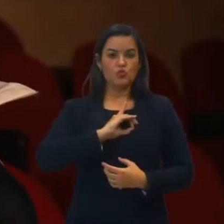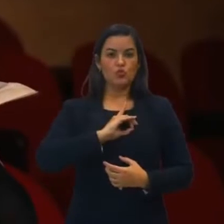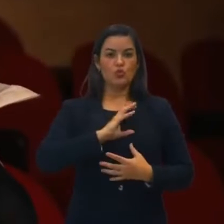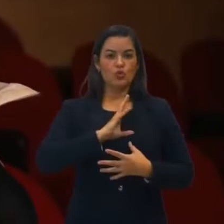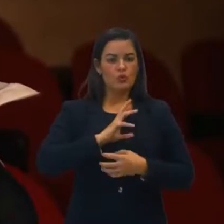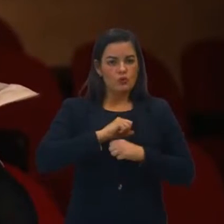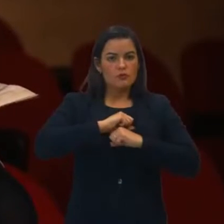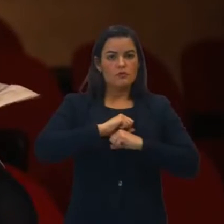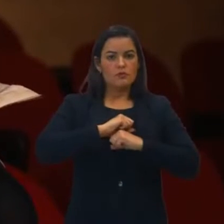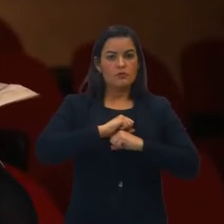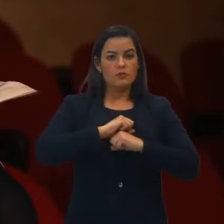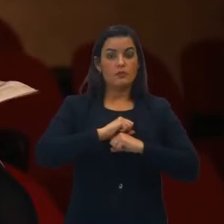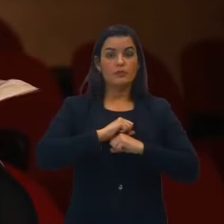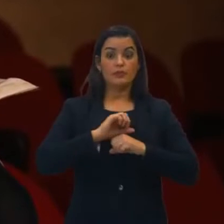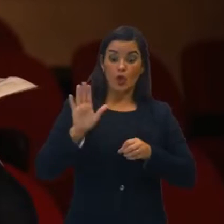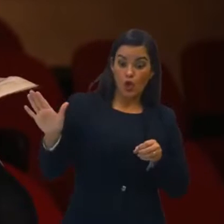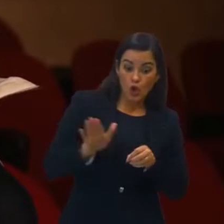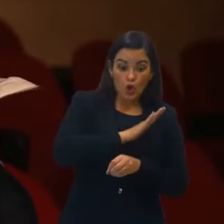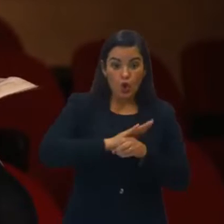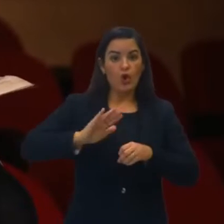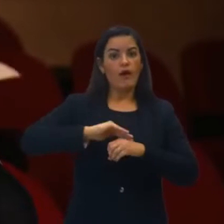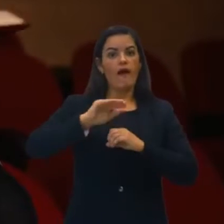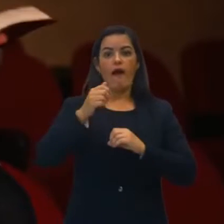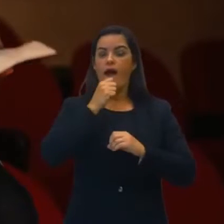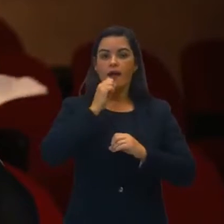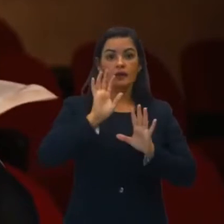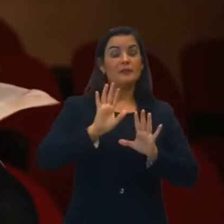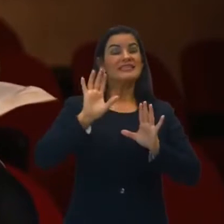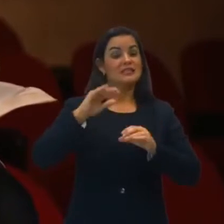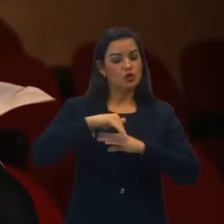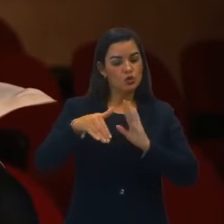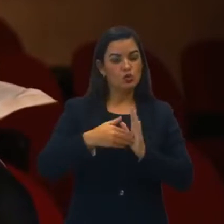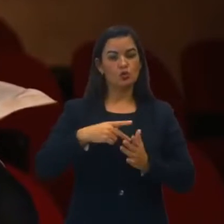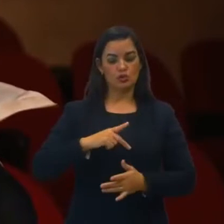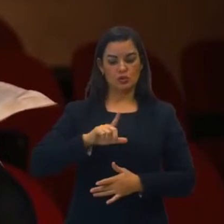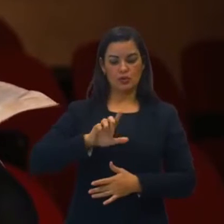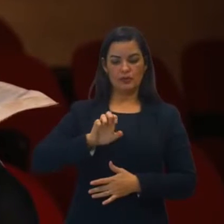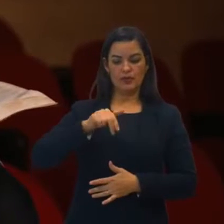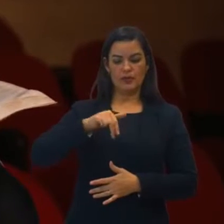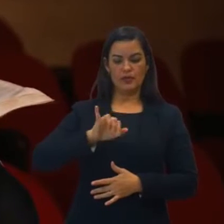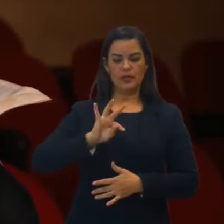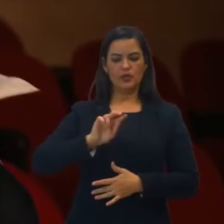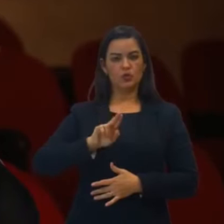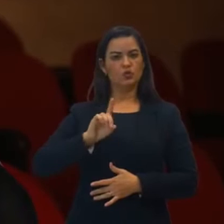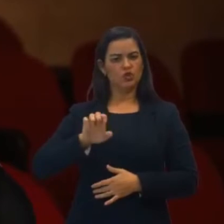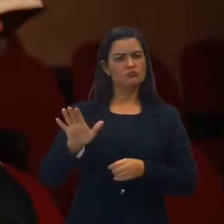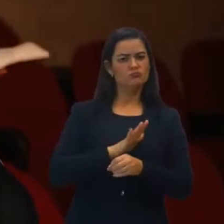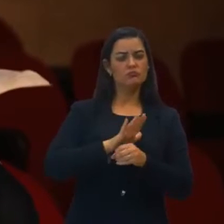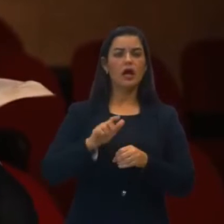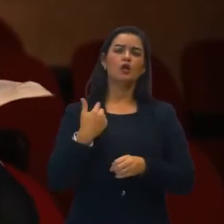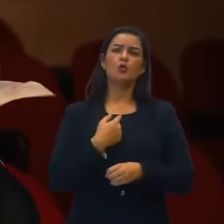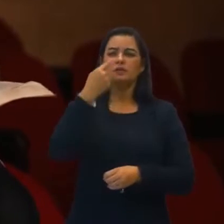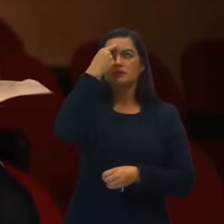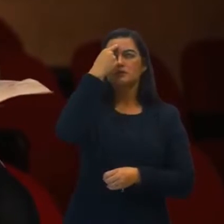tomados de toda a plenitude de Deus. Isso nos leva a uma pergunta: quem é Deus? Só para